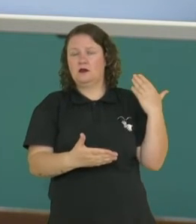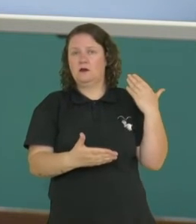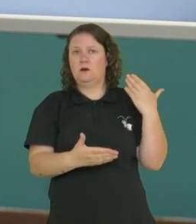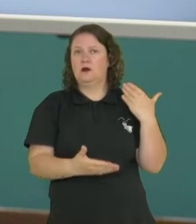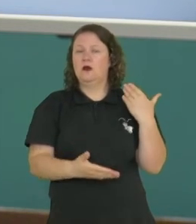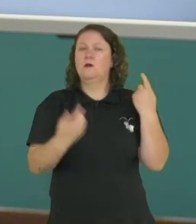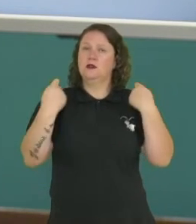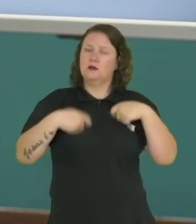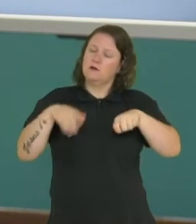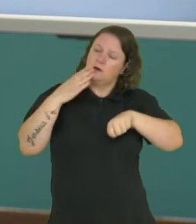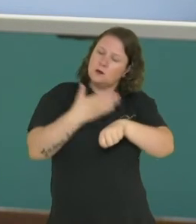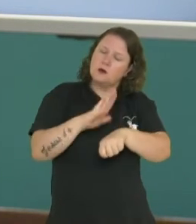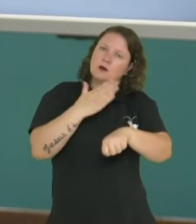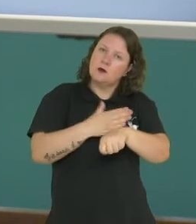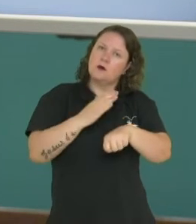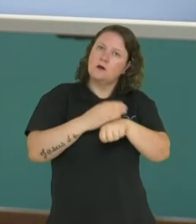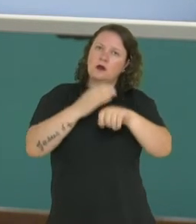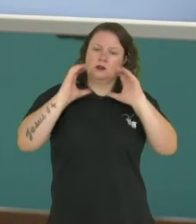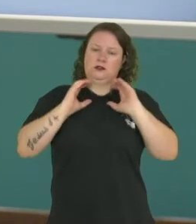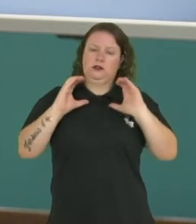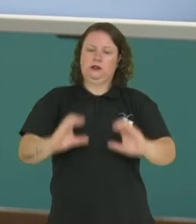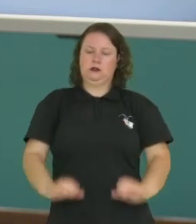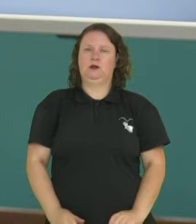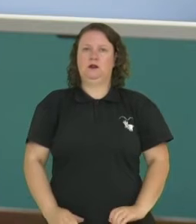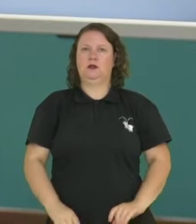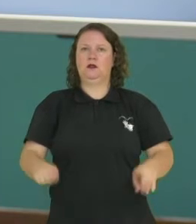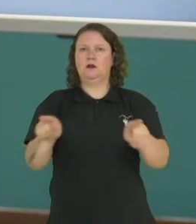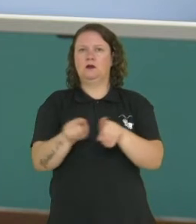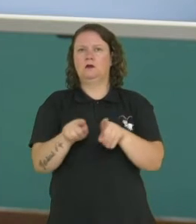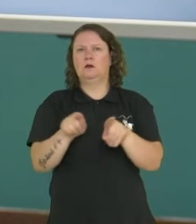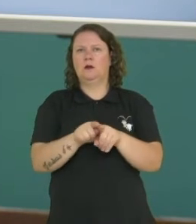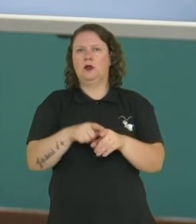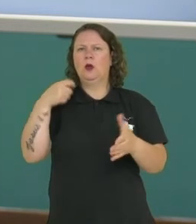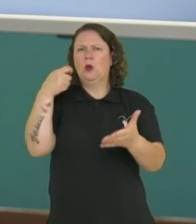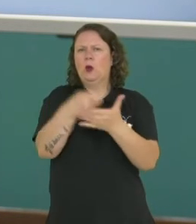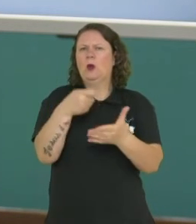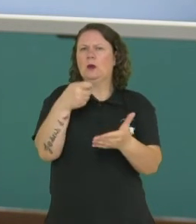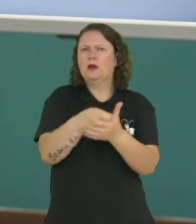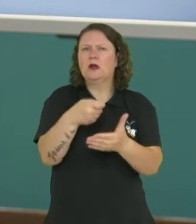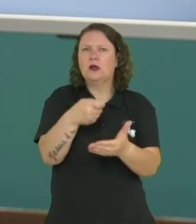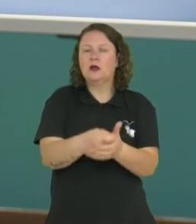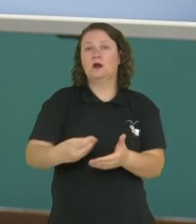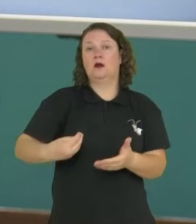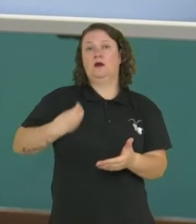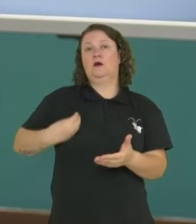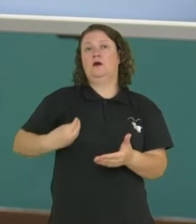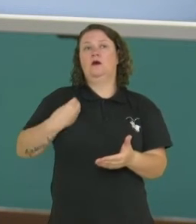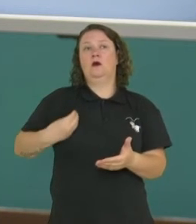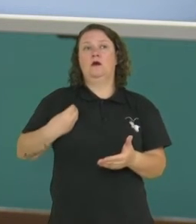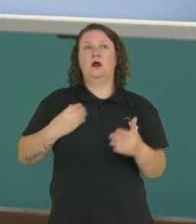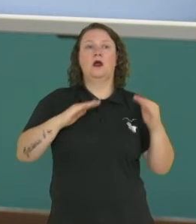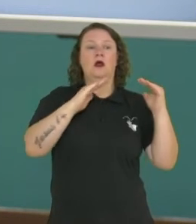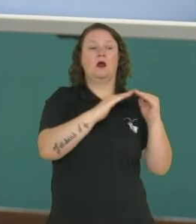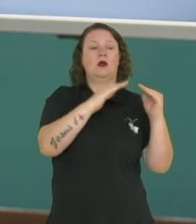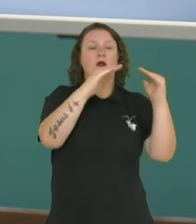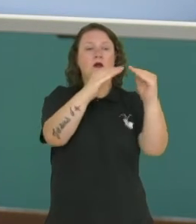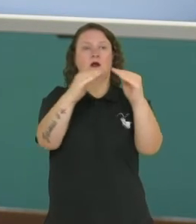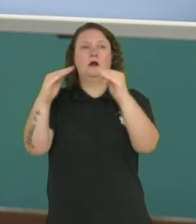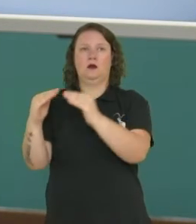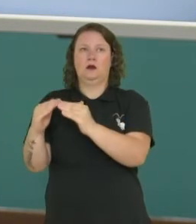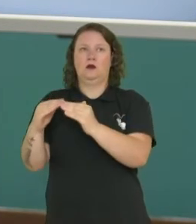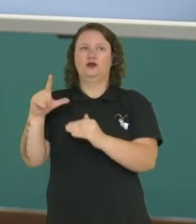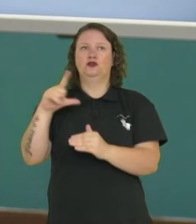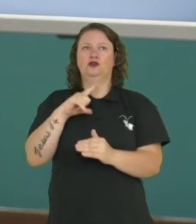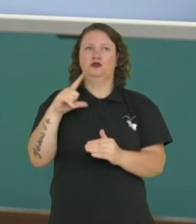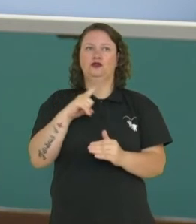sua cidadania. E eram então obrigados a morar em áreas residenciais chamadas de bantustões. O